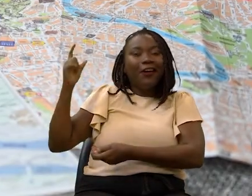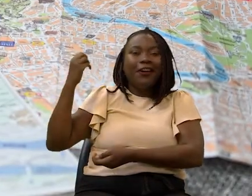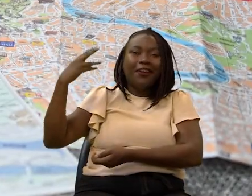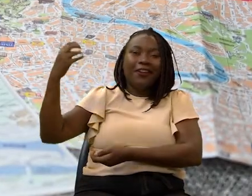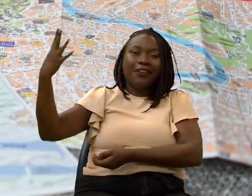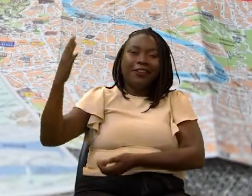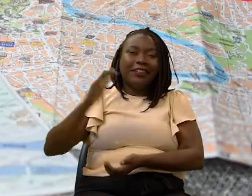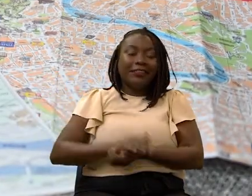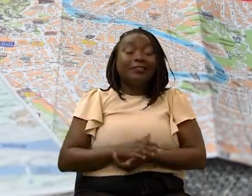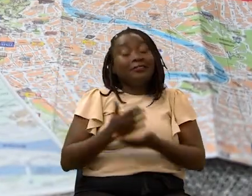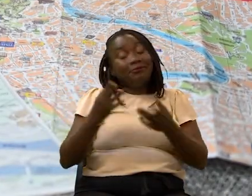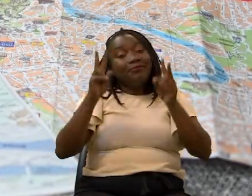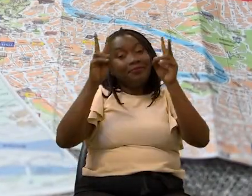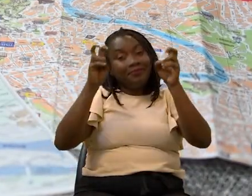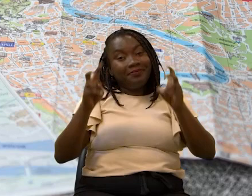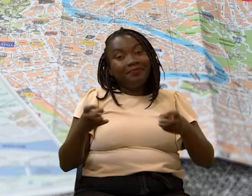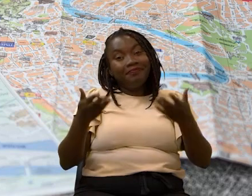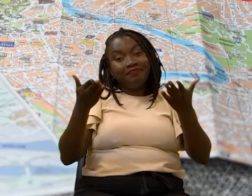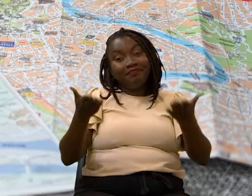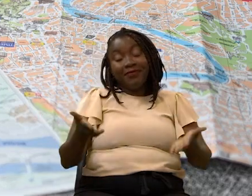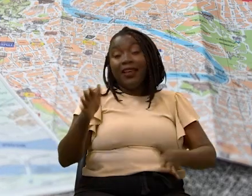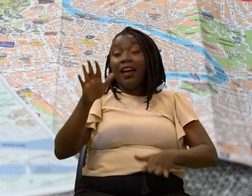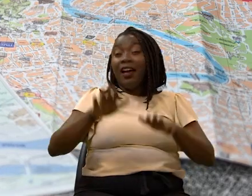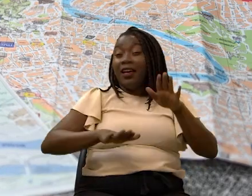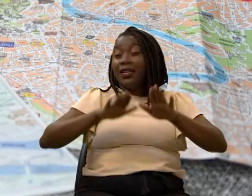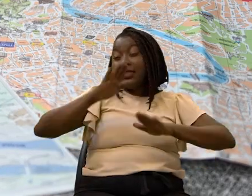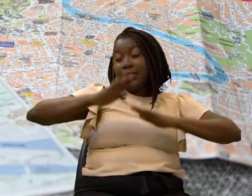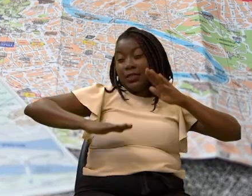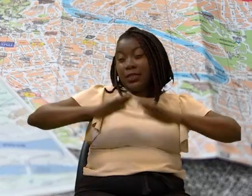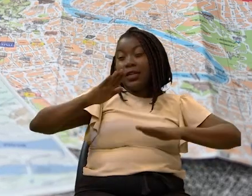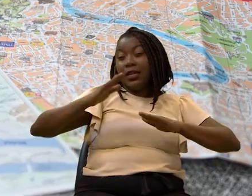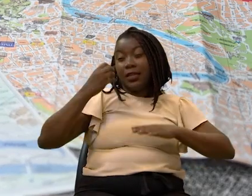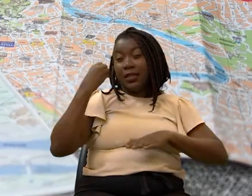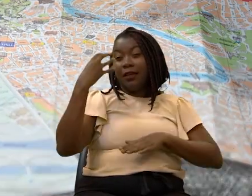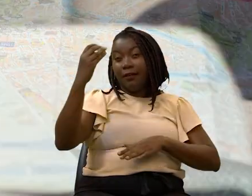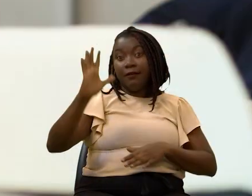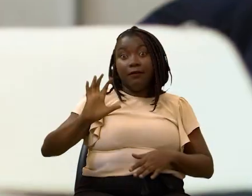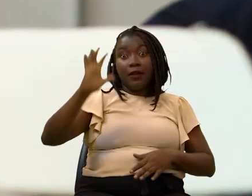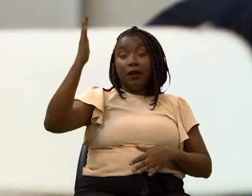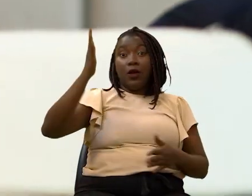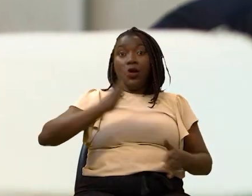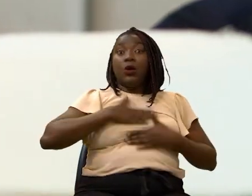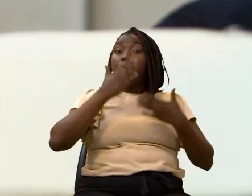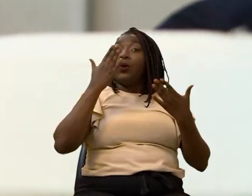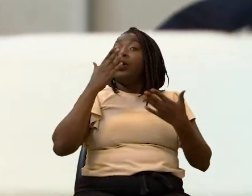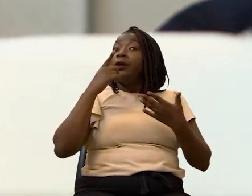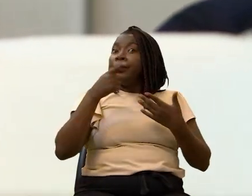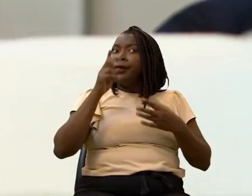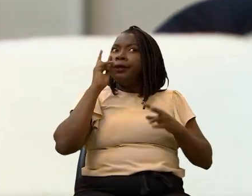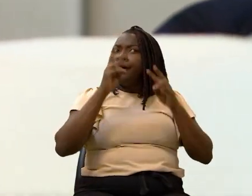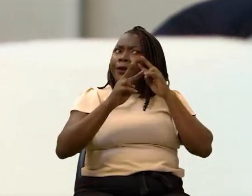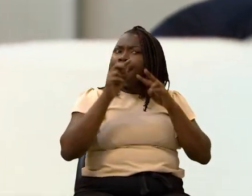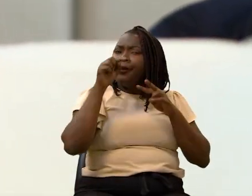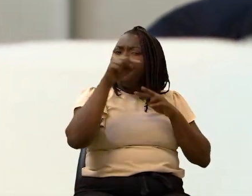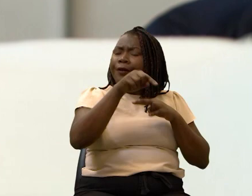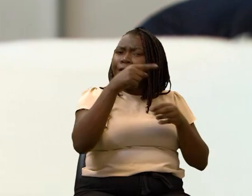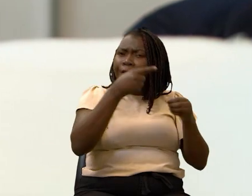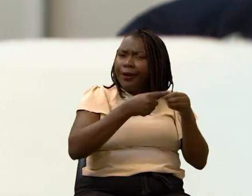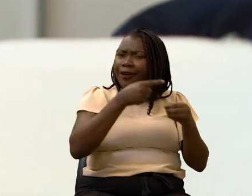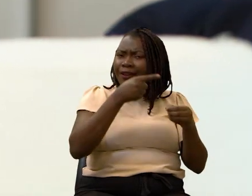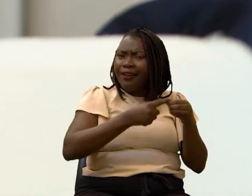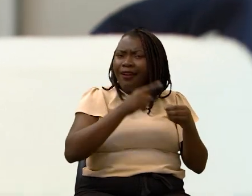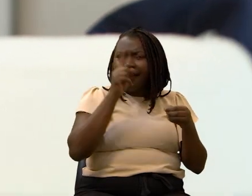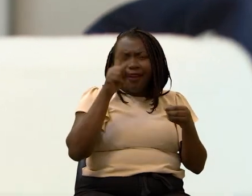viagem. Então, assim, essas questões. Então, às vezes, dependendo da viagem relâmpago que você está, você tem que olhar, aquela